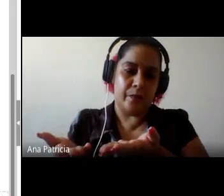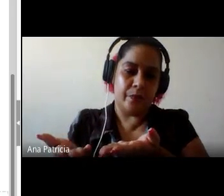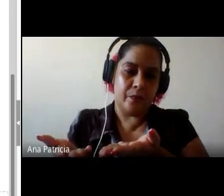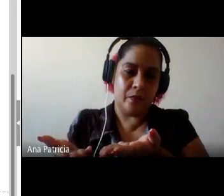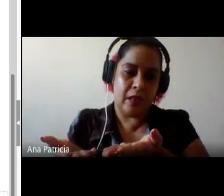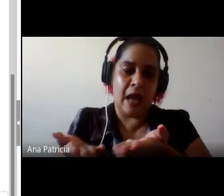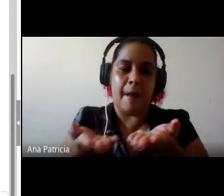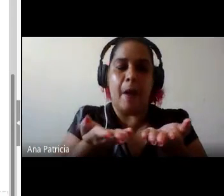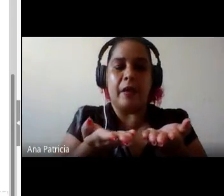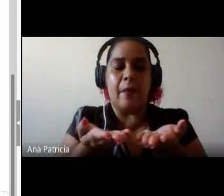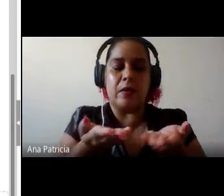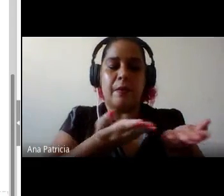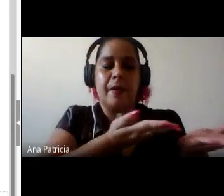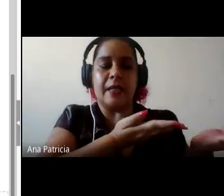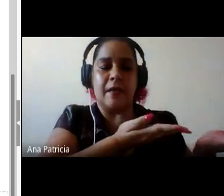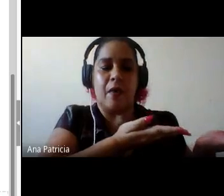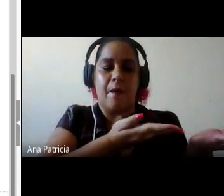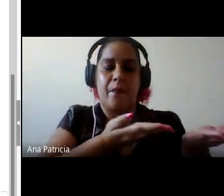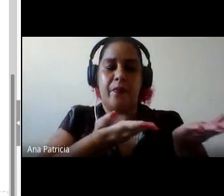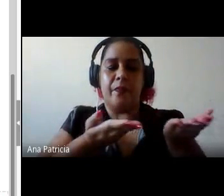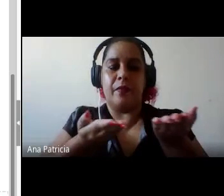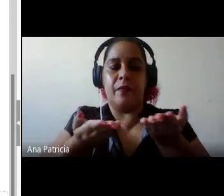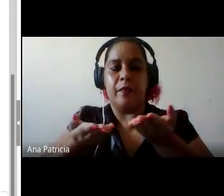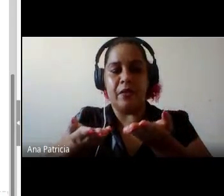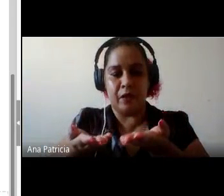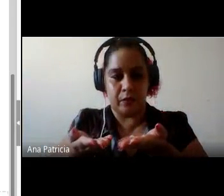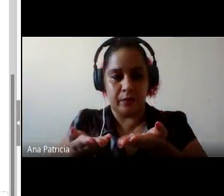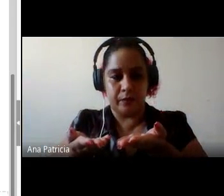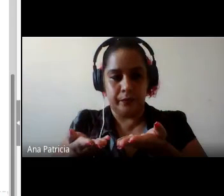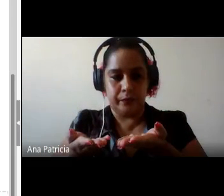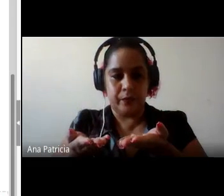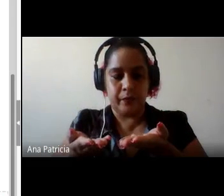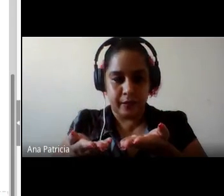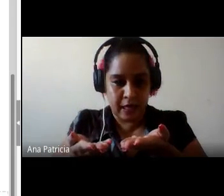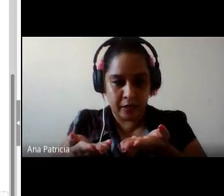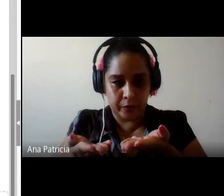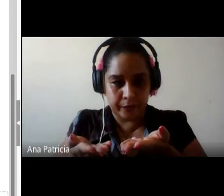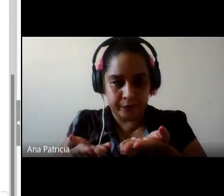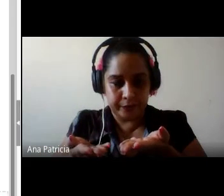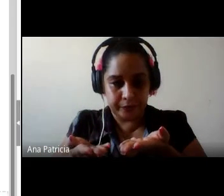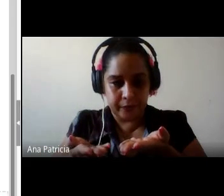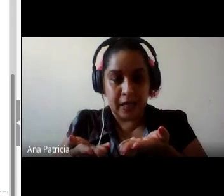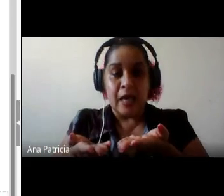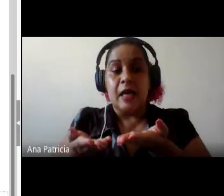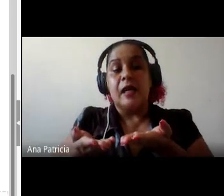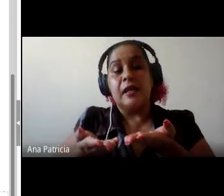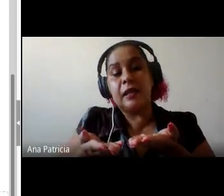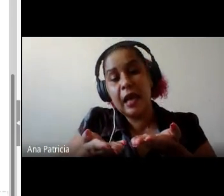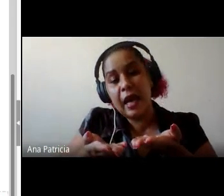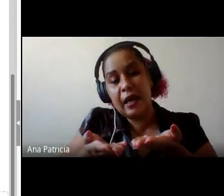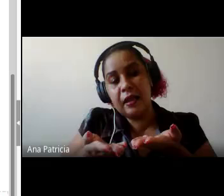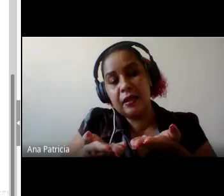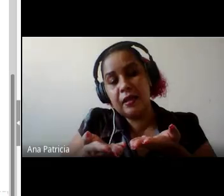Bem-vindo. Tá? A palma da mão sempre para cima. Bem-vindo. Certo?